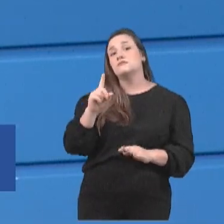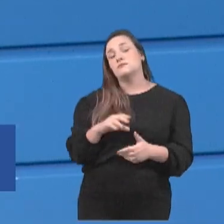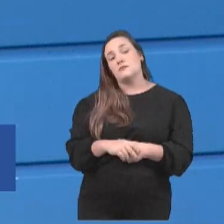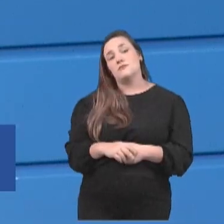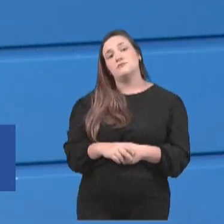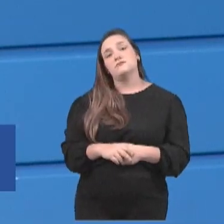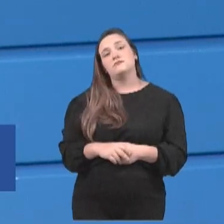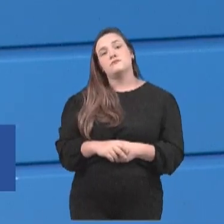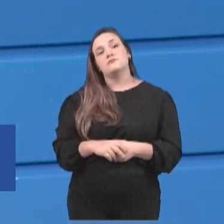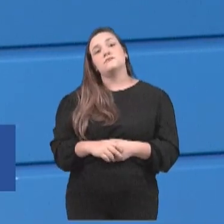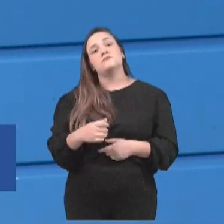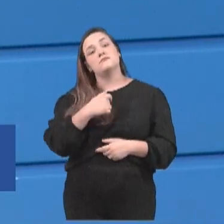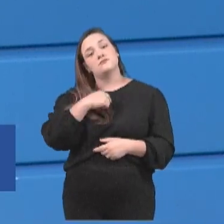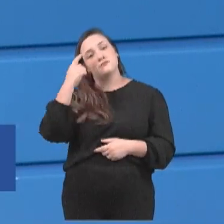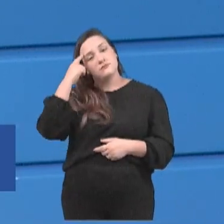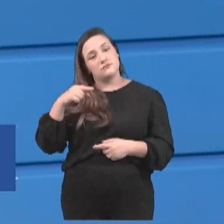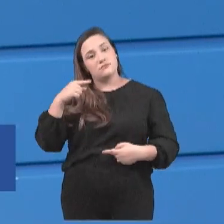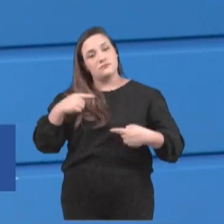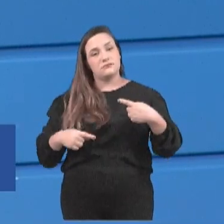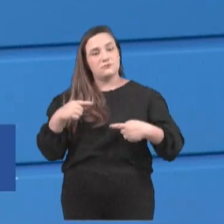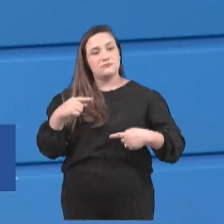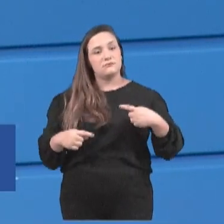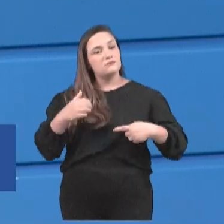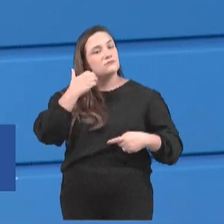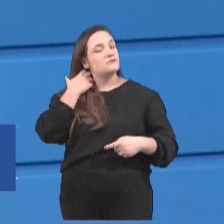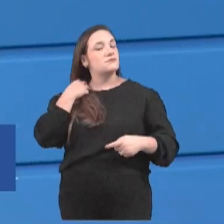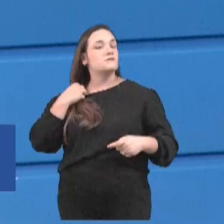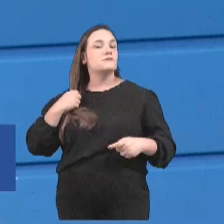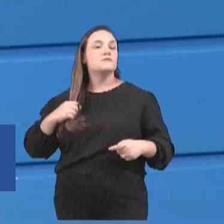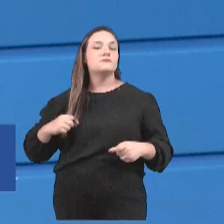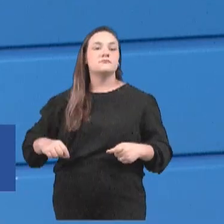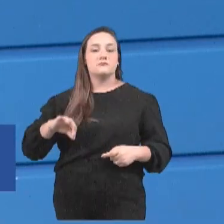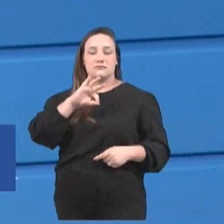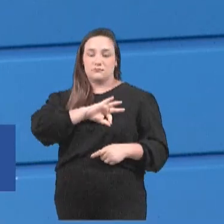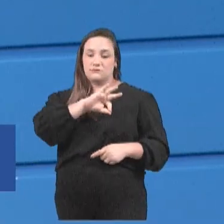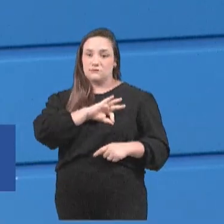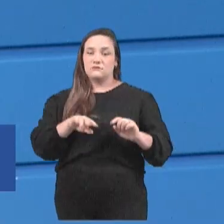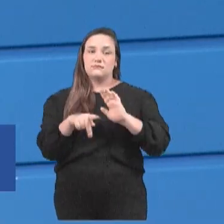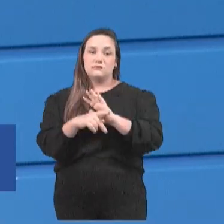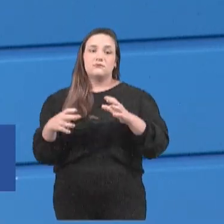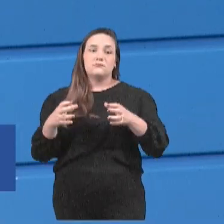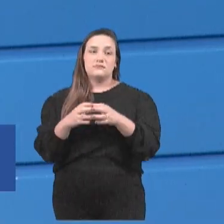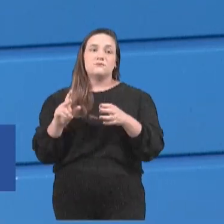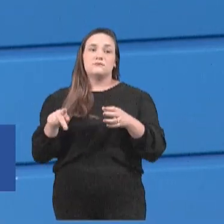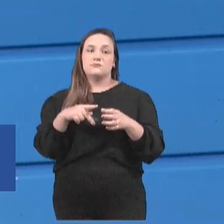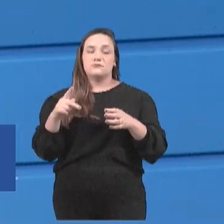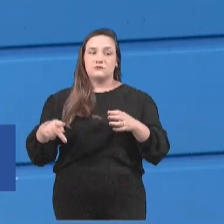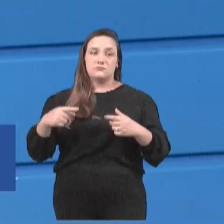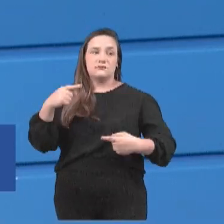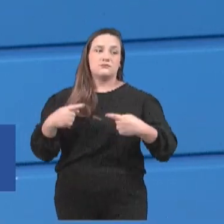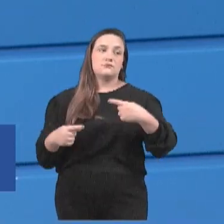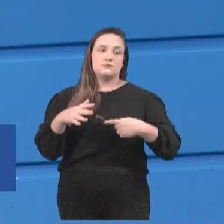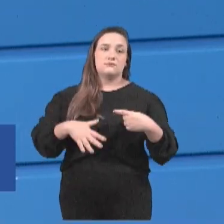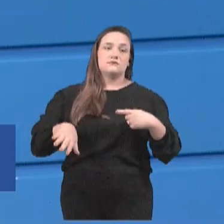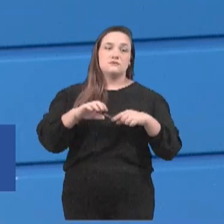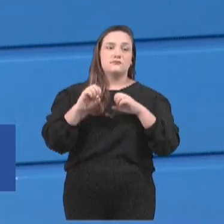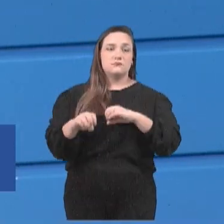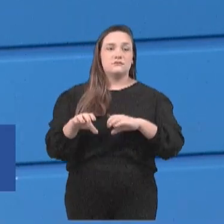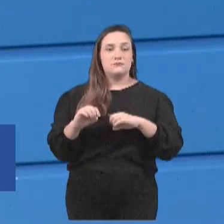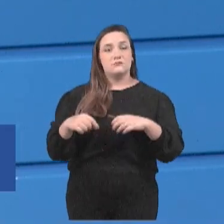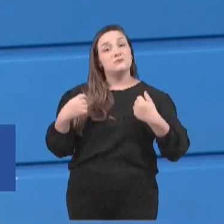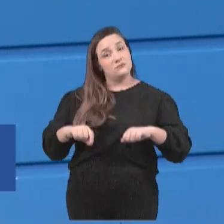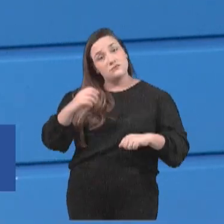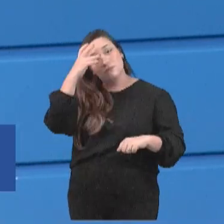Então, eu acho que esse debate do salário, da categoria da educação, precisa ser levada